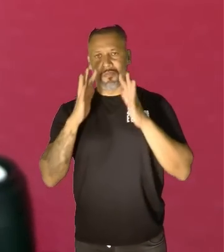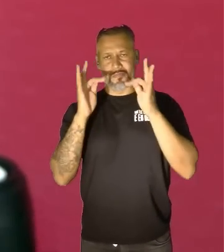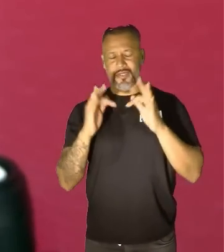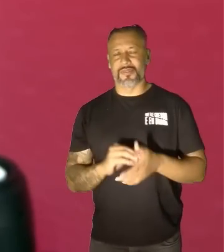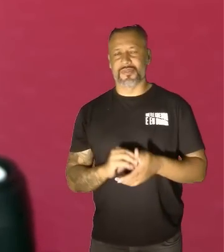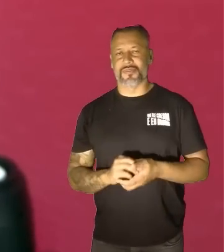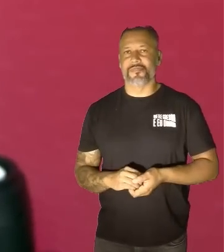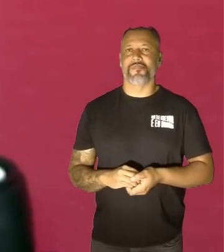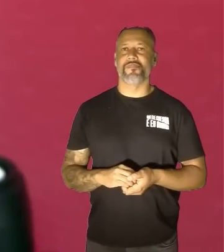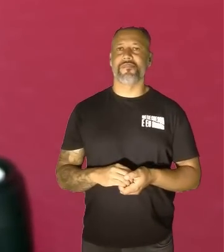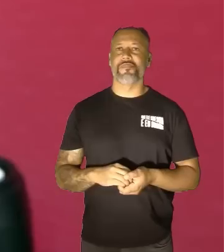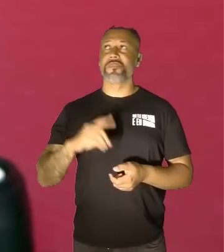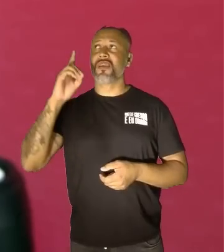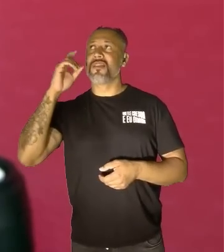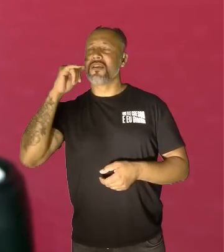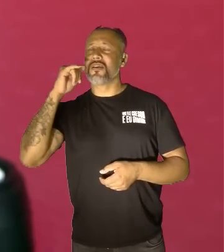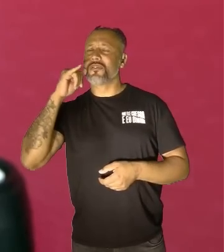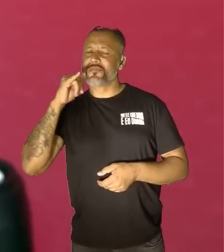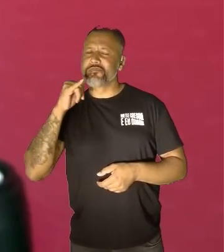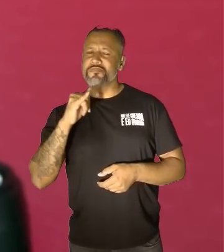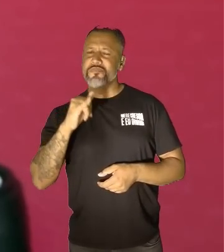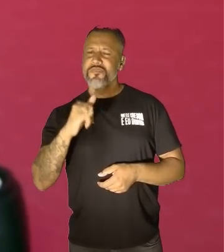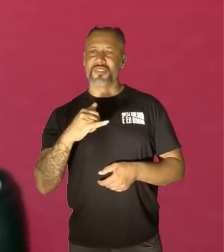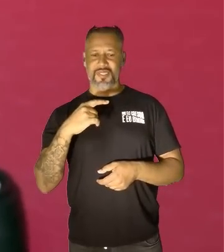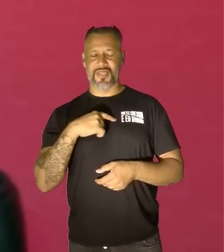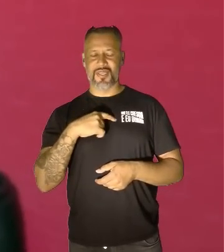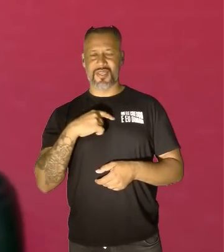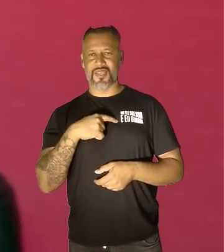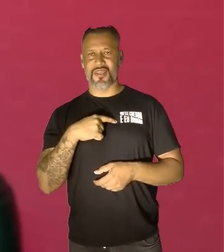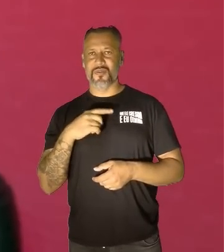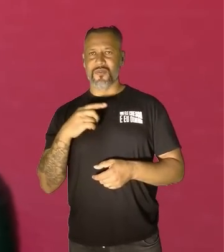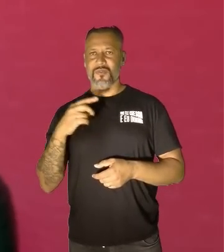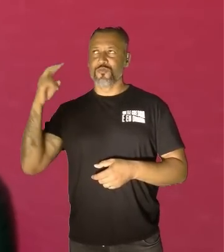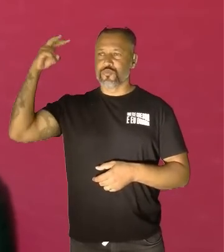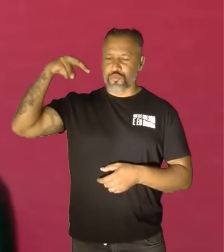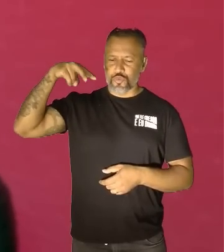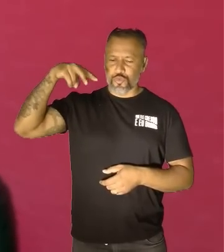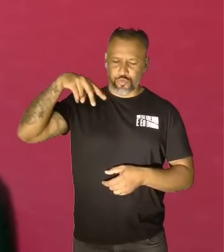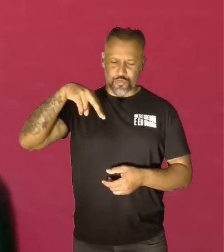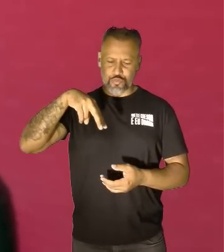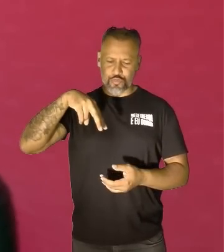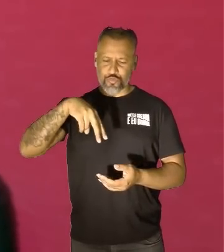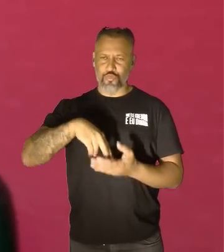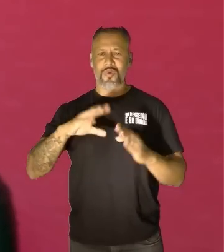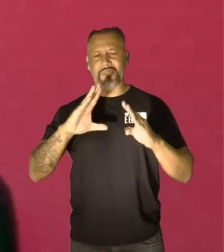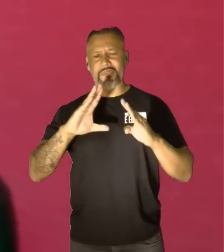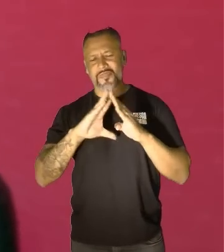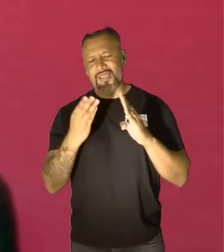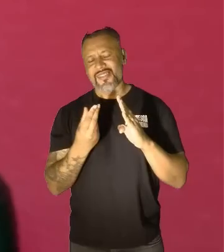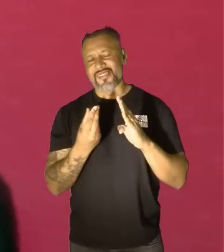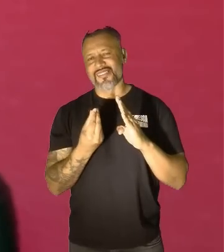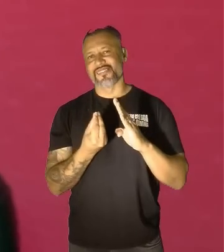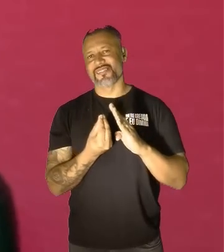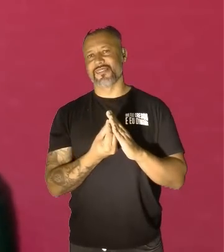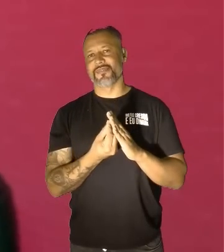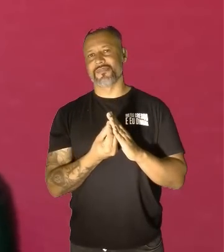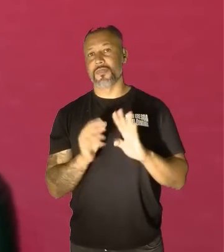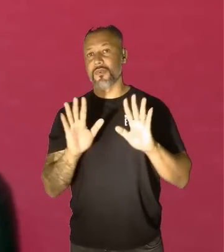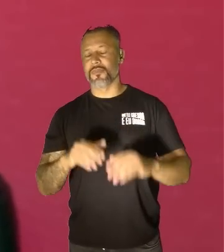Deus disse, eu vou descer no templo e vou visitar o templo. Agora leia comigo,